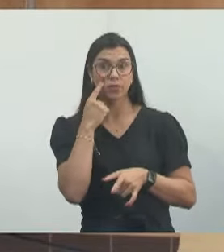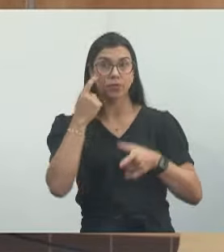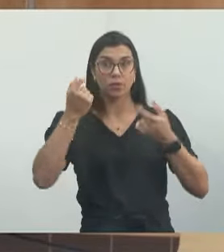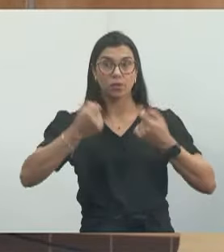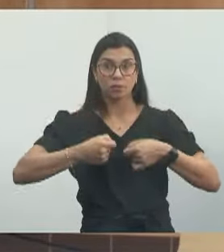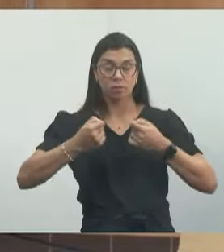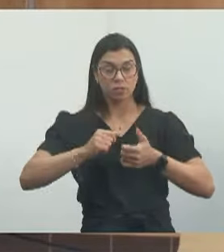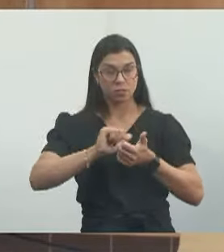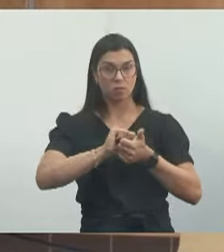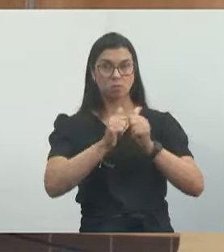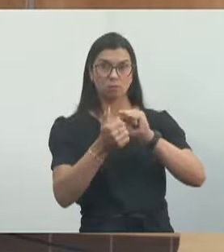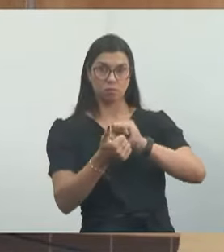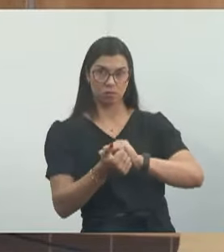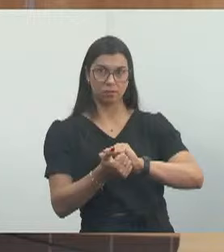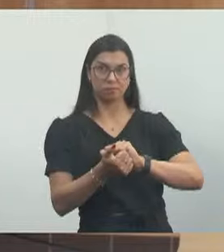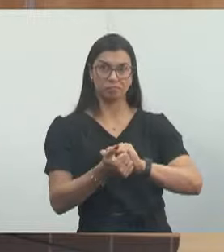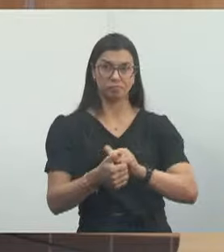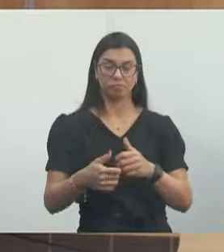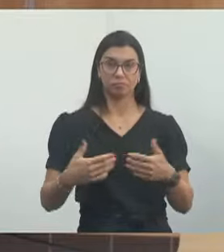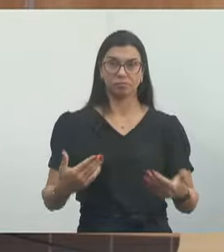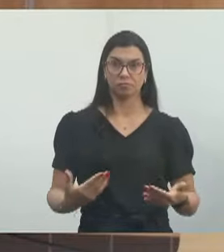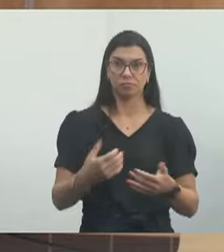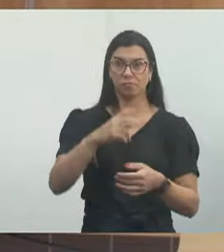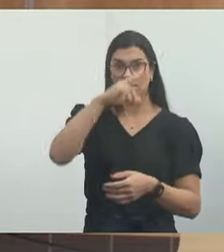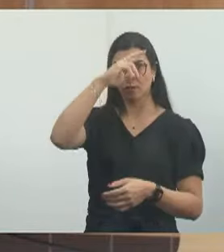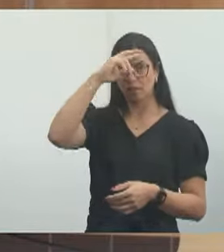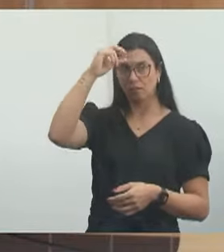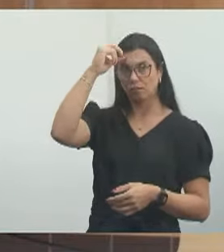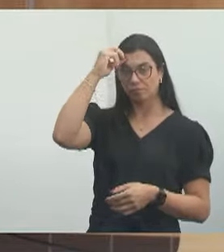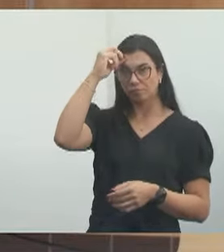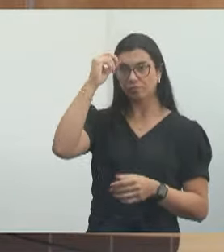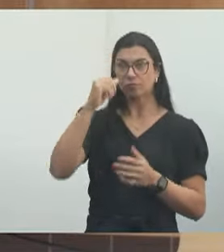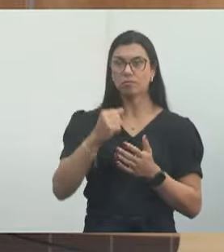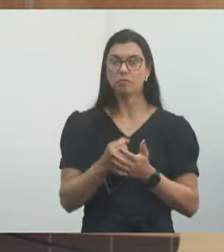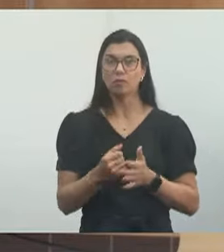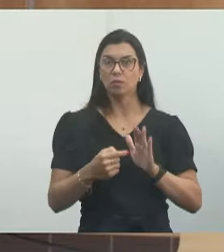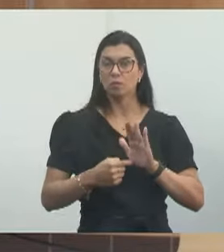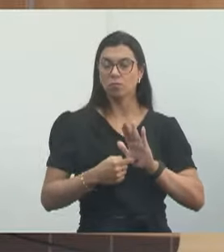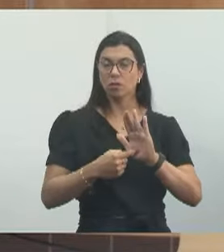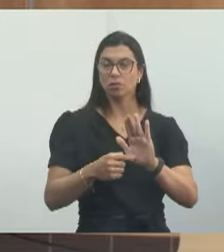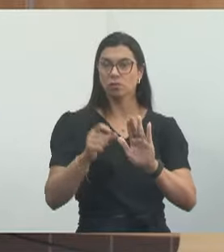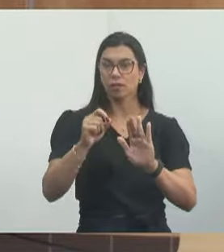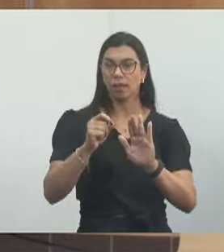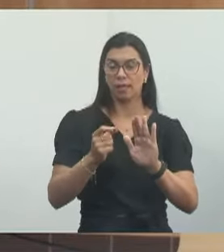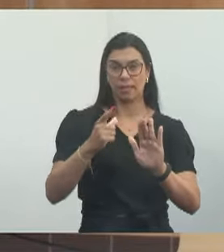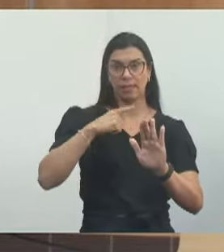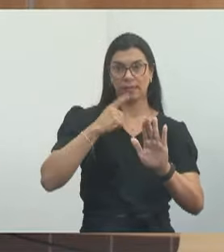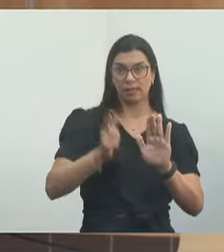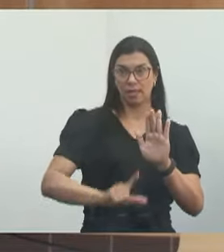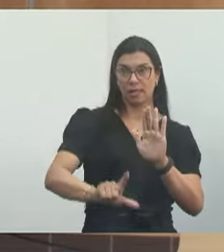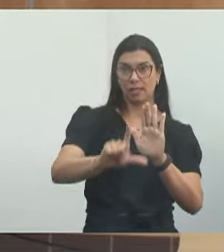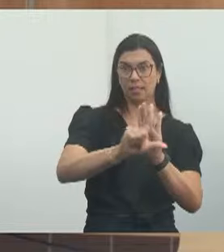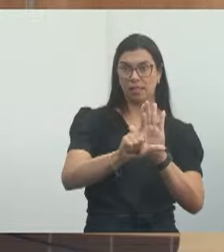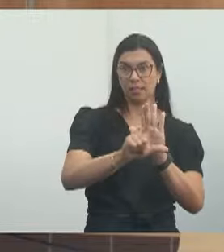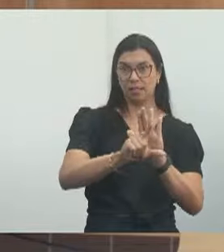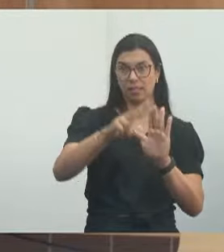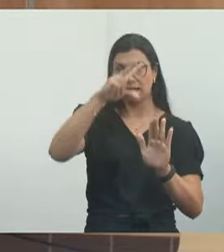certas modificações. Então, o prefeito ele ressalta que existem leis municipais, que é o número